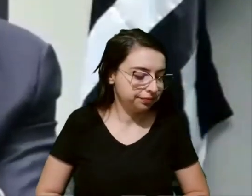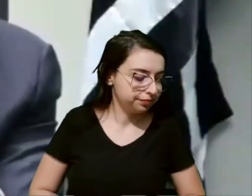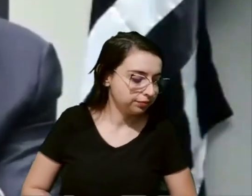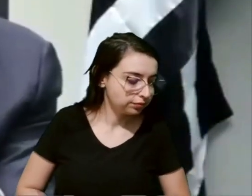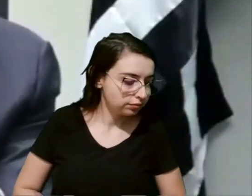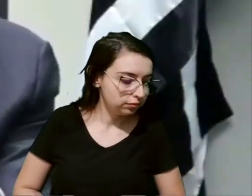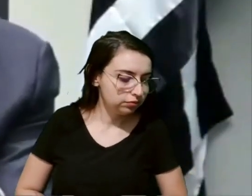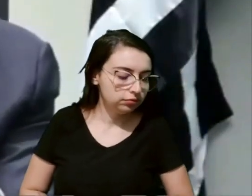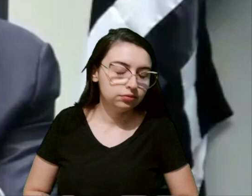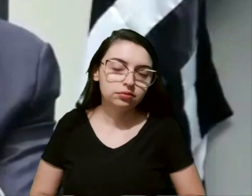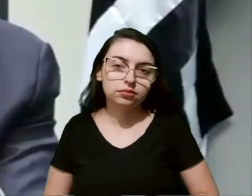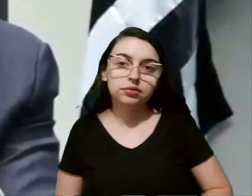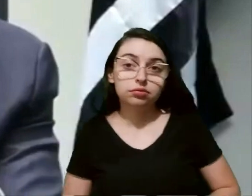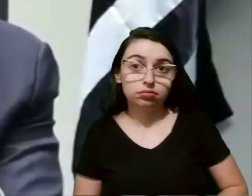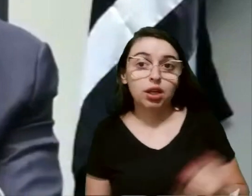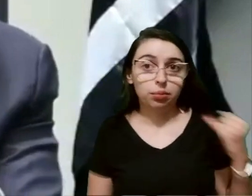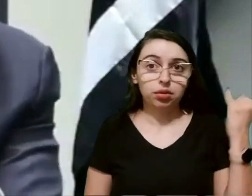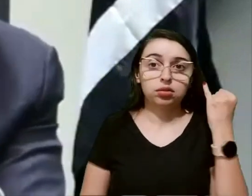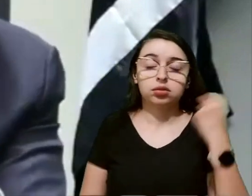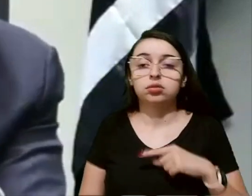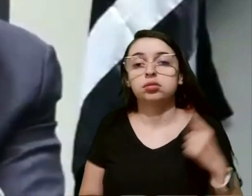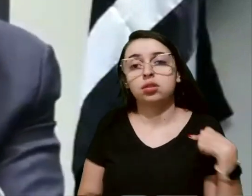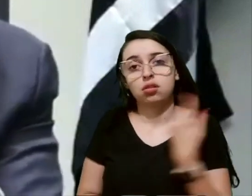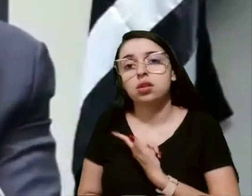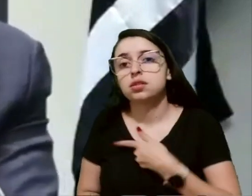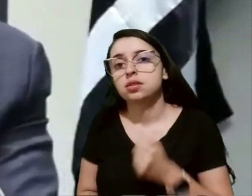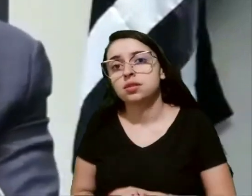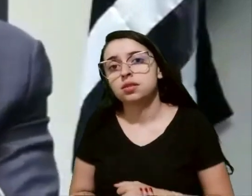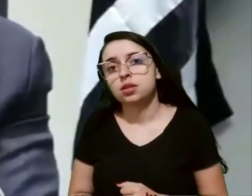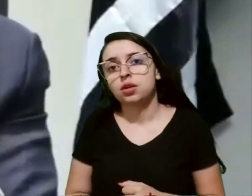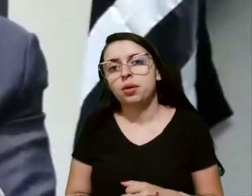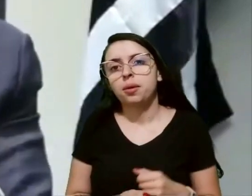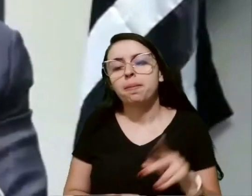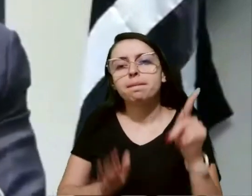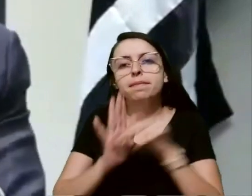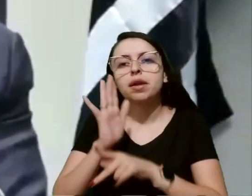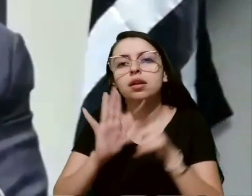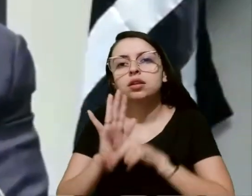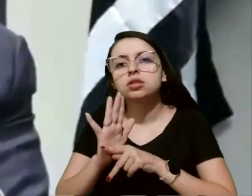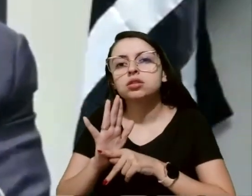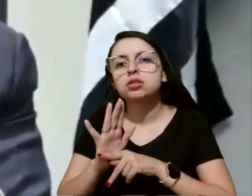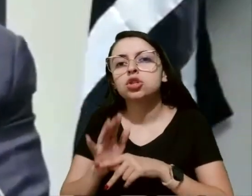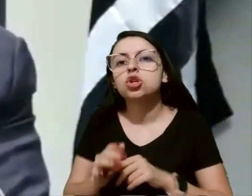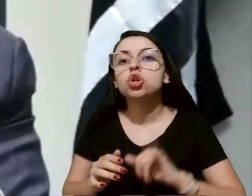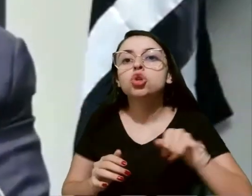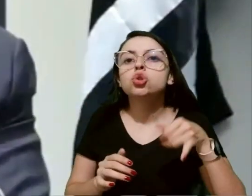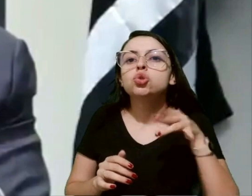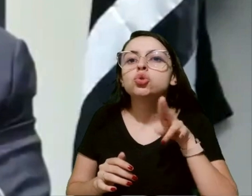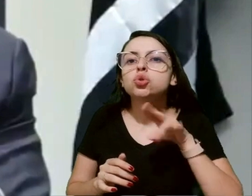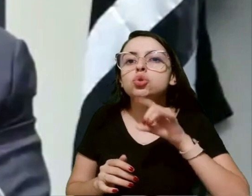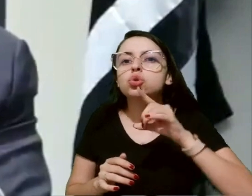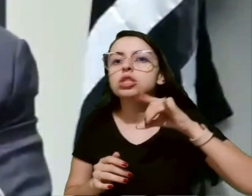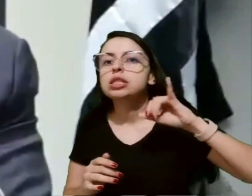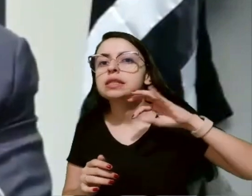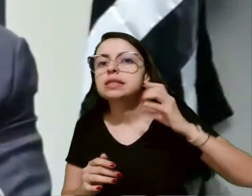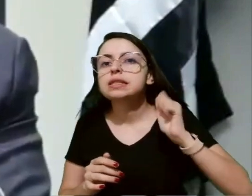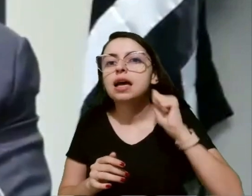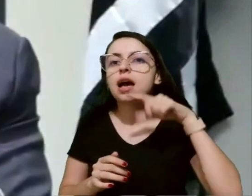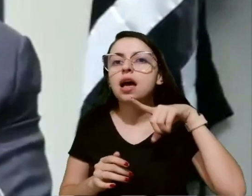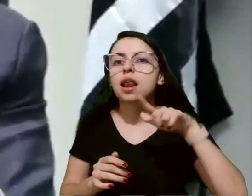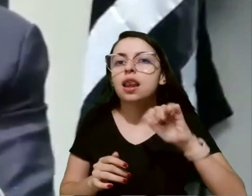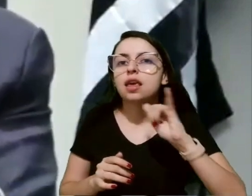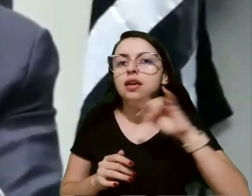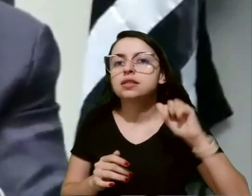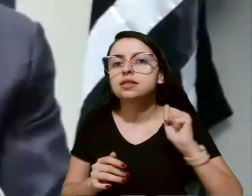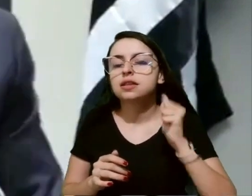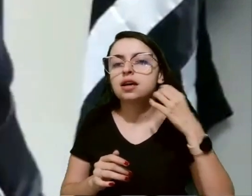viscosidade são relevantes. E agora a gente está levando em consideração a viscosidade. Tem um grande projeto de desjudicialização das execuções, também que eu quero falar,